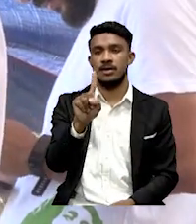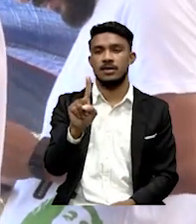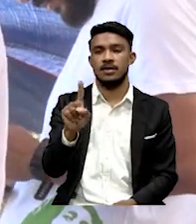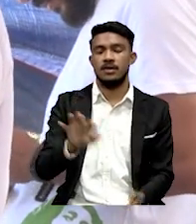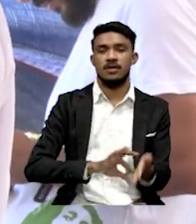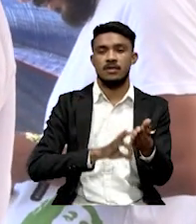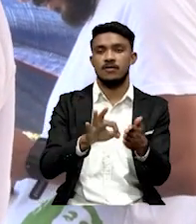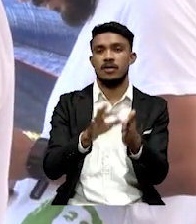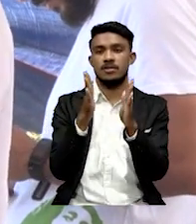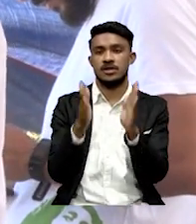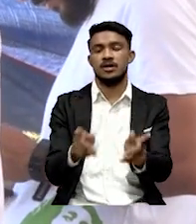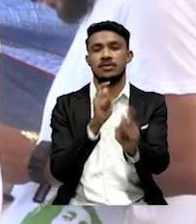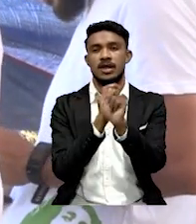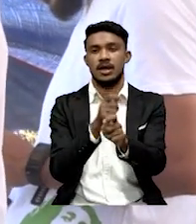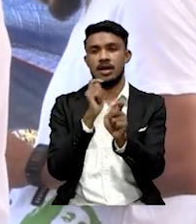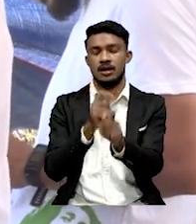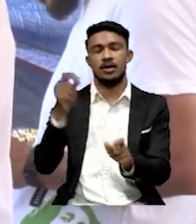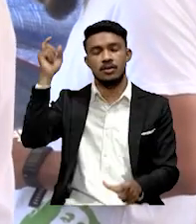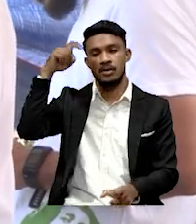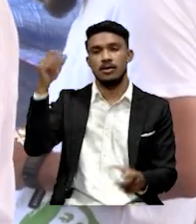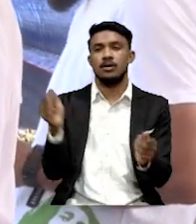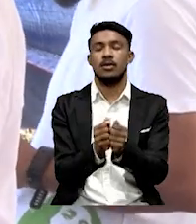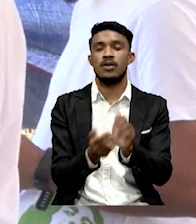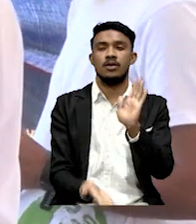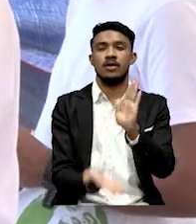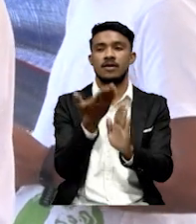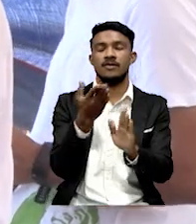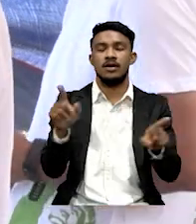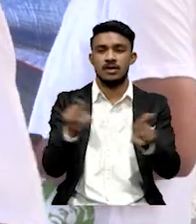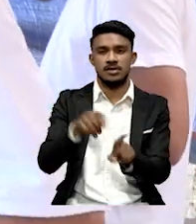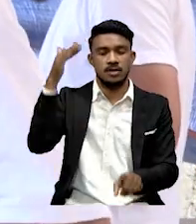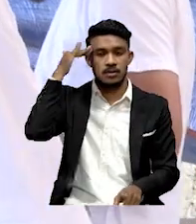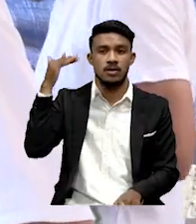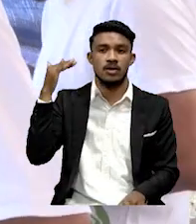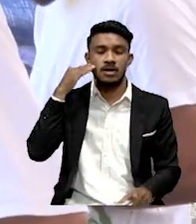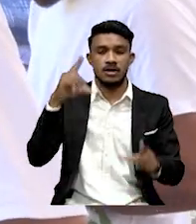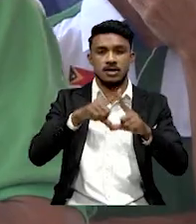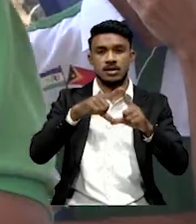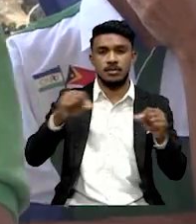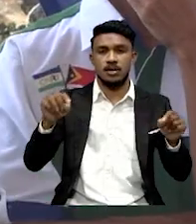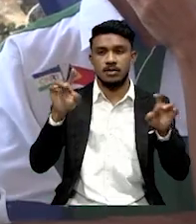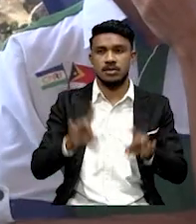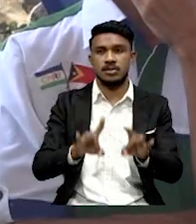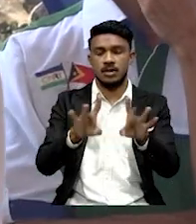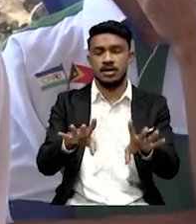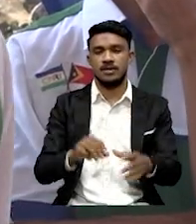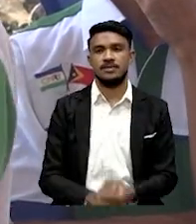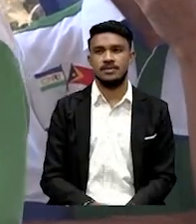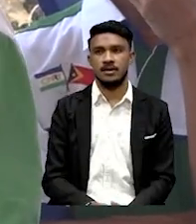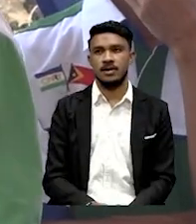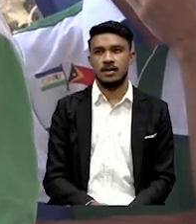formação técnica profissional, mas com nível nessa Coreia, Japão, Austrália, União.